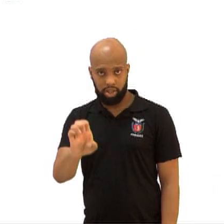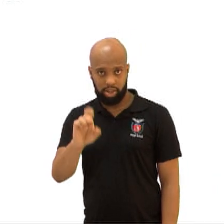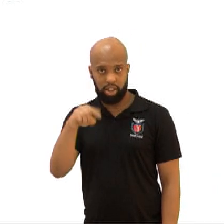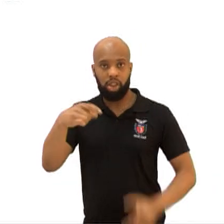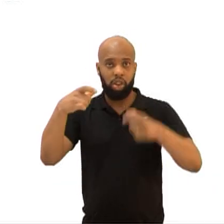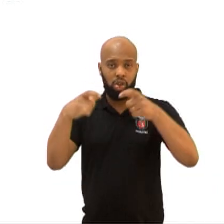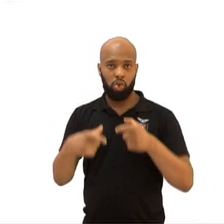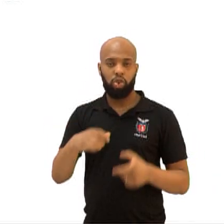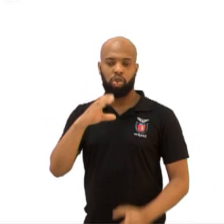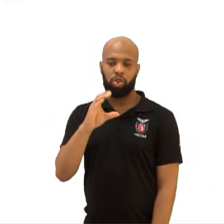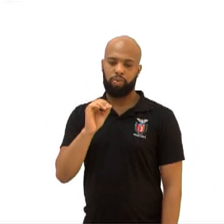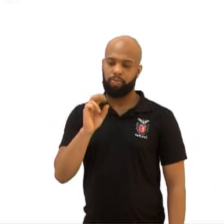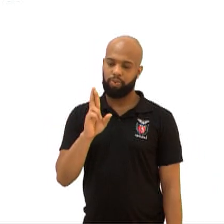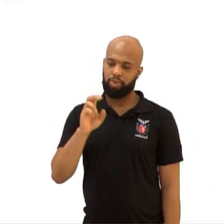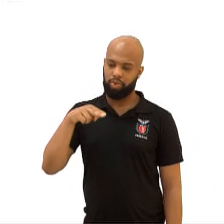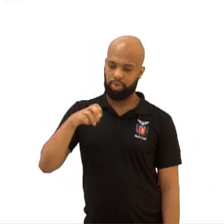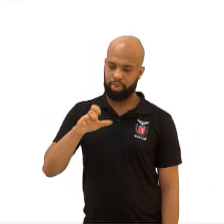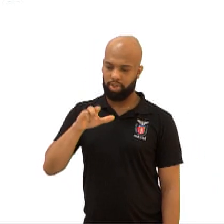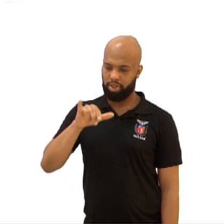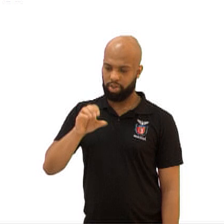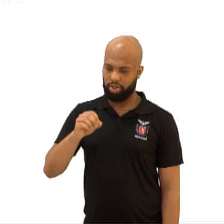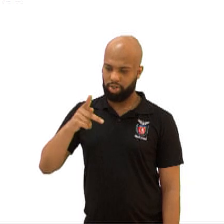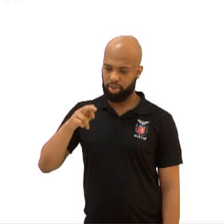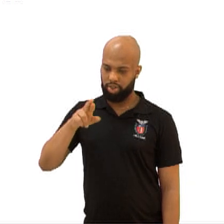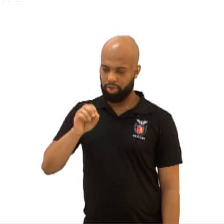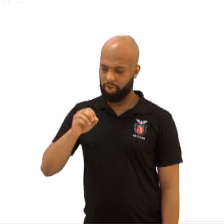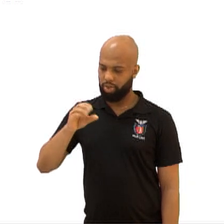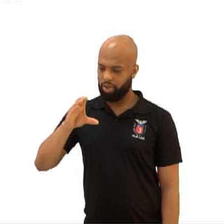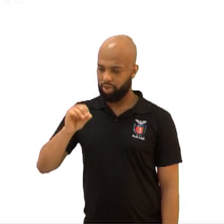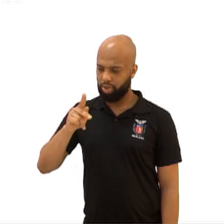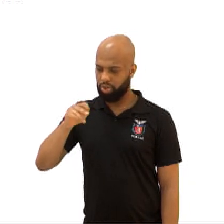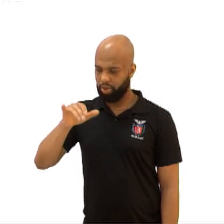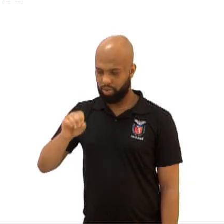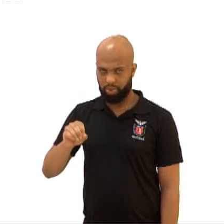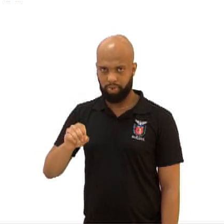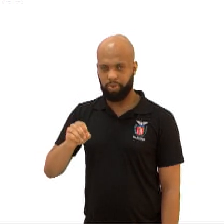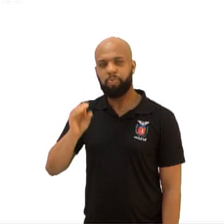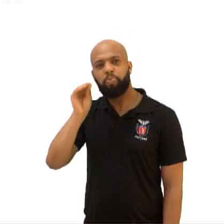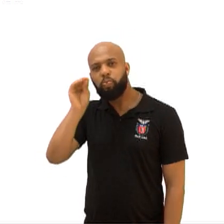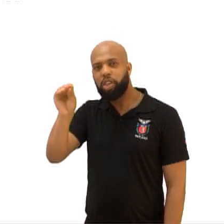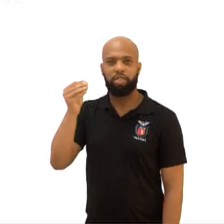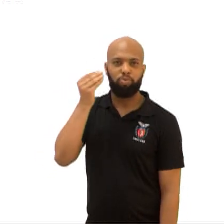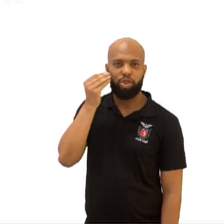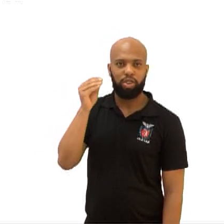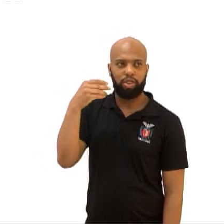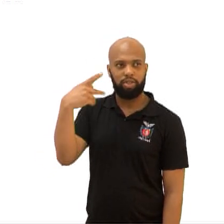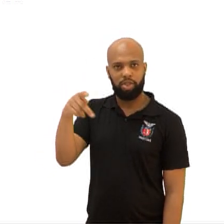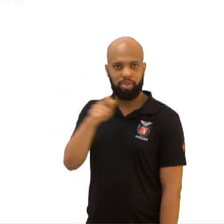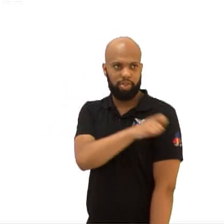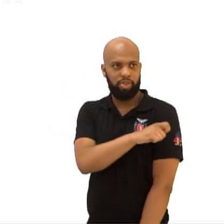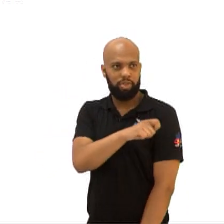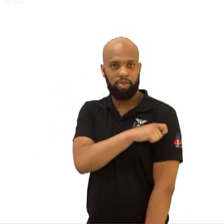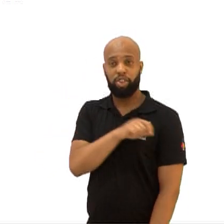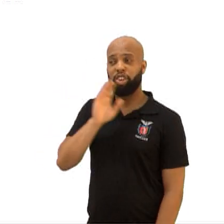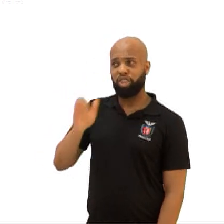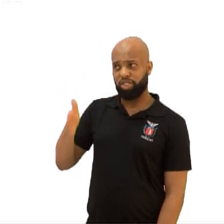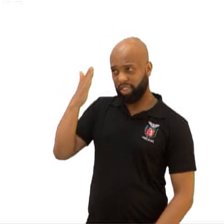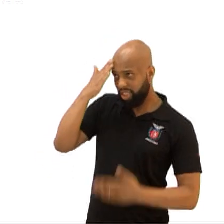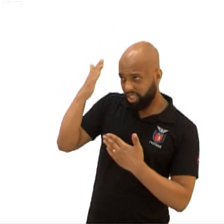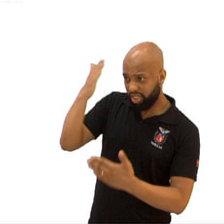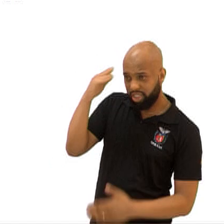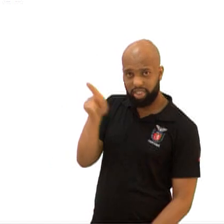Cornélio Procópio. Um beijão para os alunos, a professora Dulce está mandando. Seria de agradecer aos professores de matemática, porque graças a eles eu